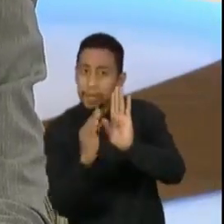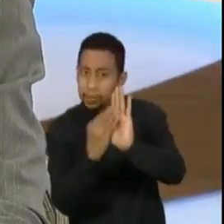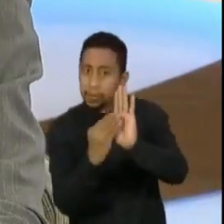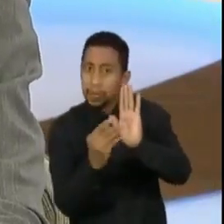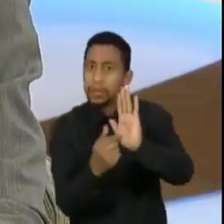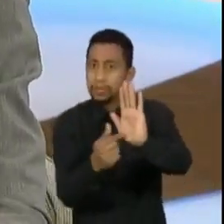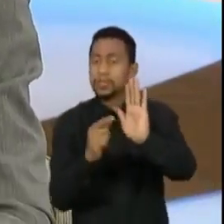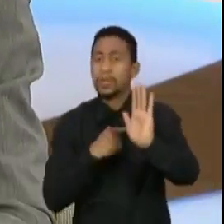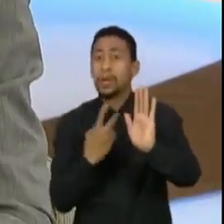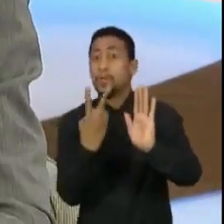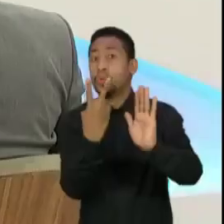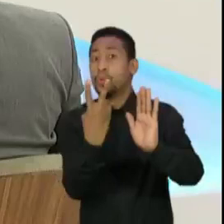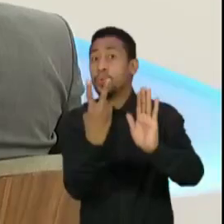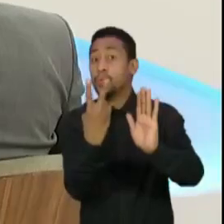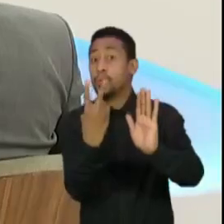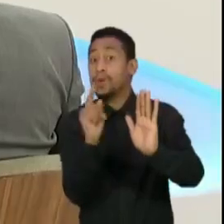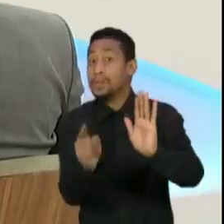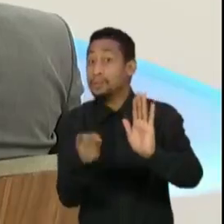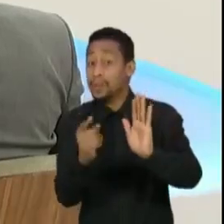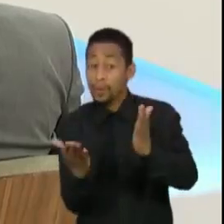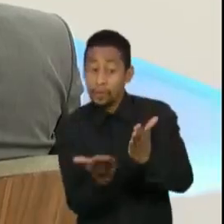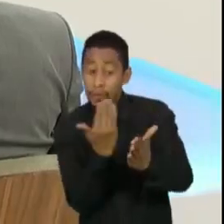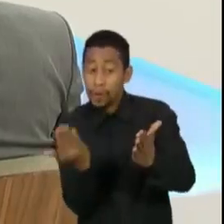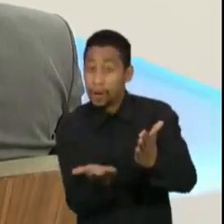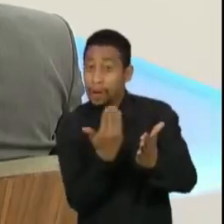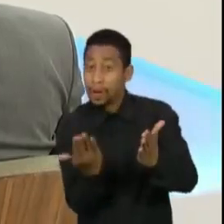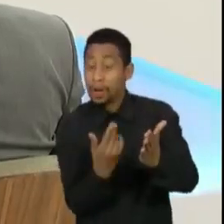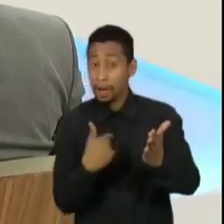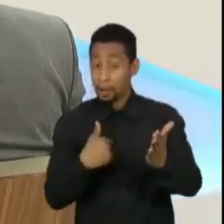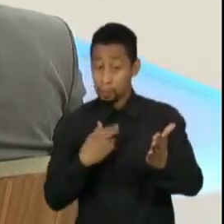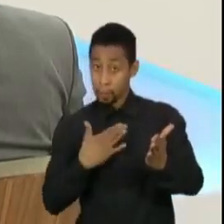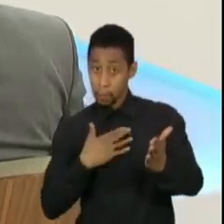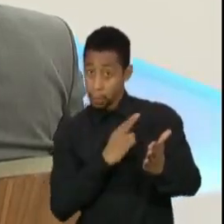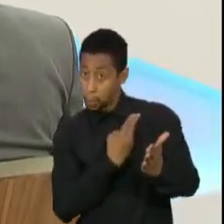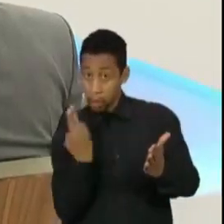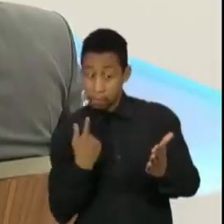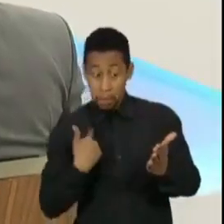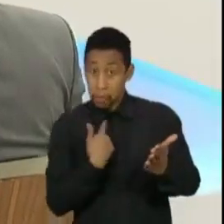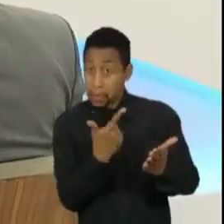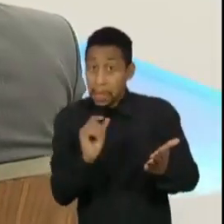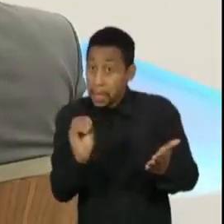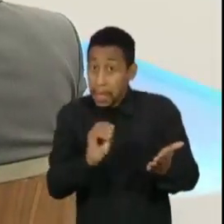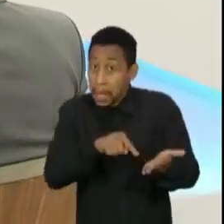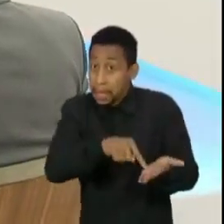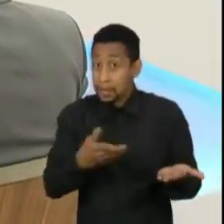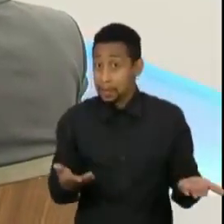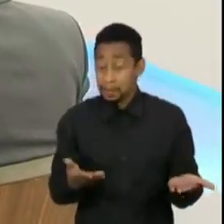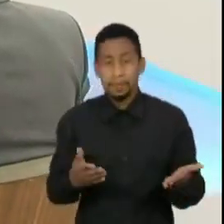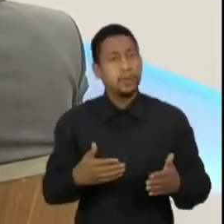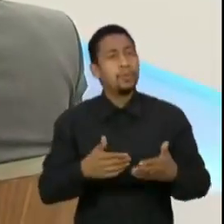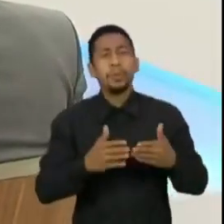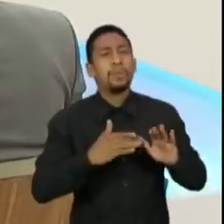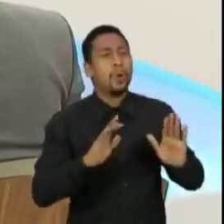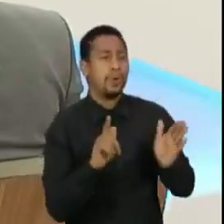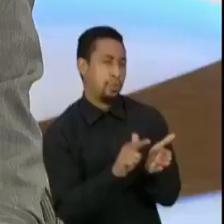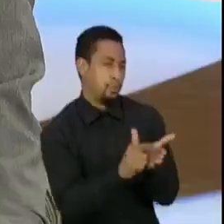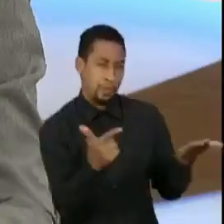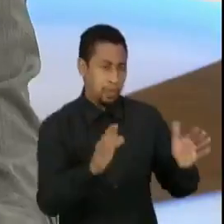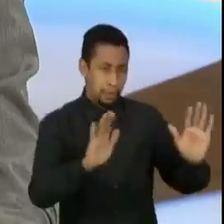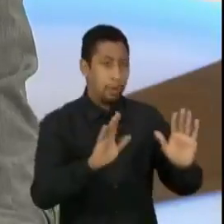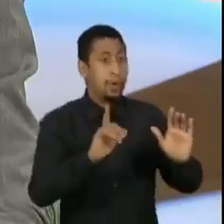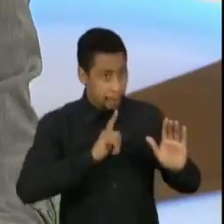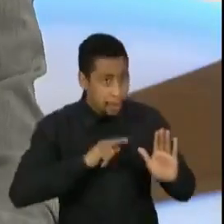2070 o poder de investigação eu não apareço em nenhuma investigação com relação a esse assunto mas Aparentemente a matéria tem investigação